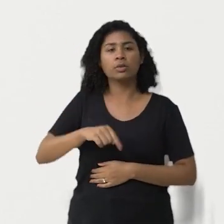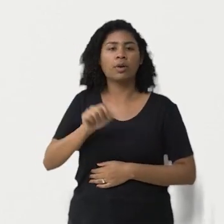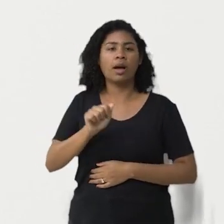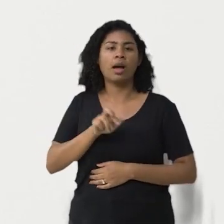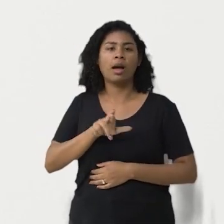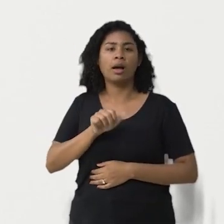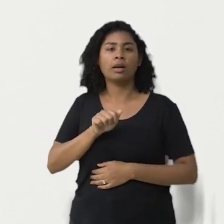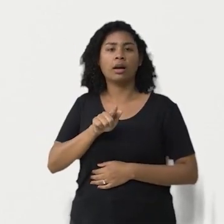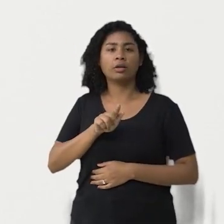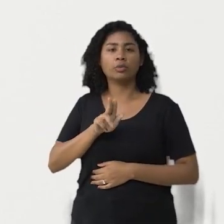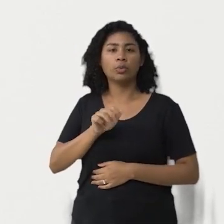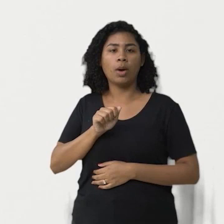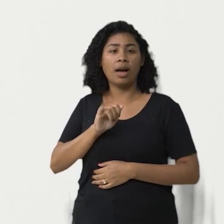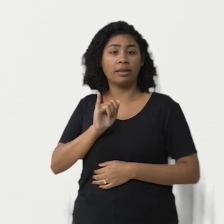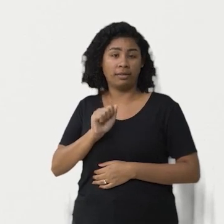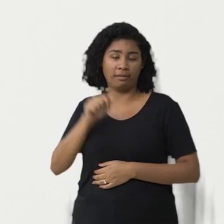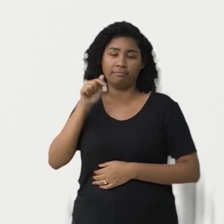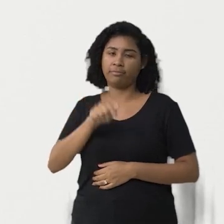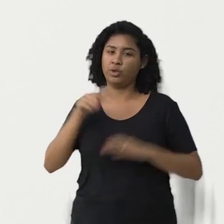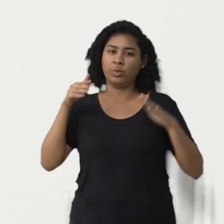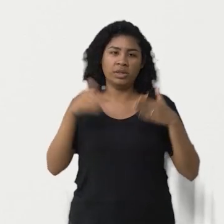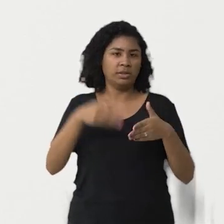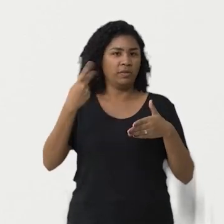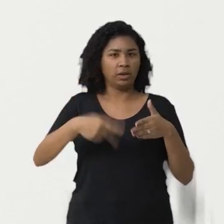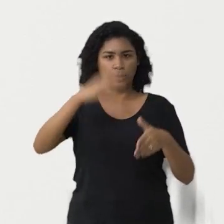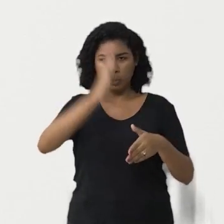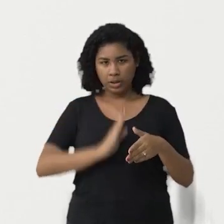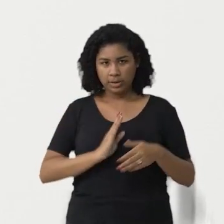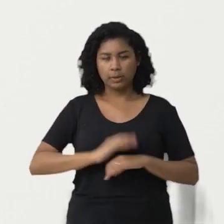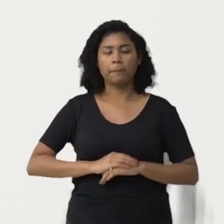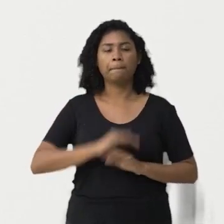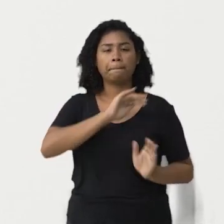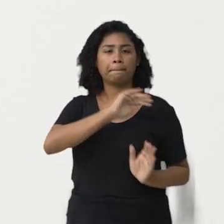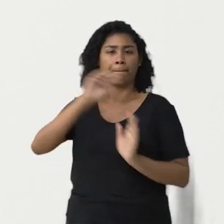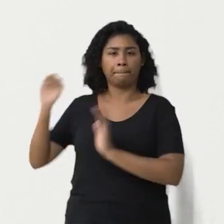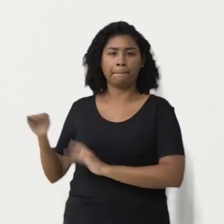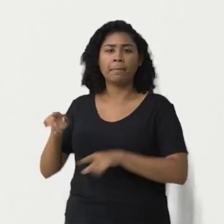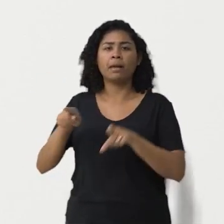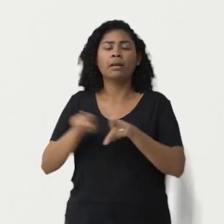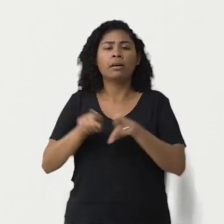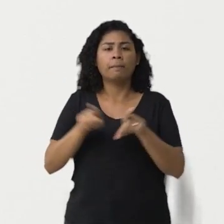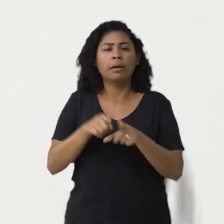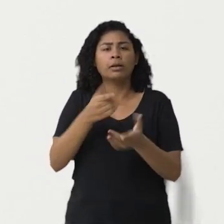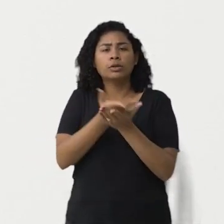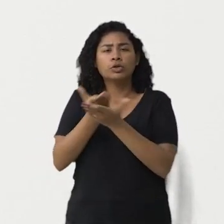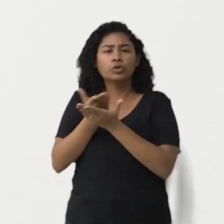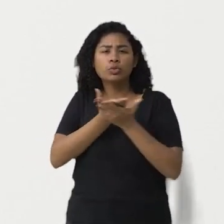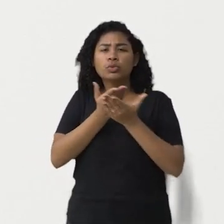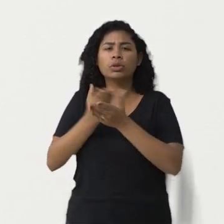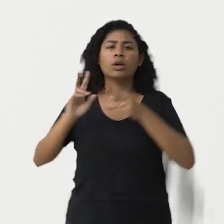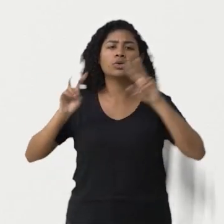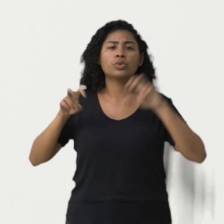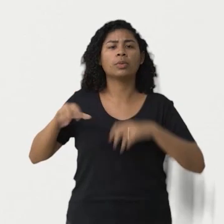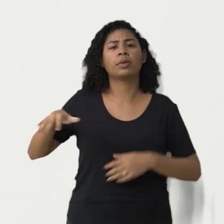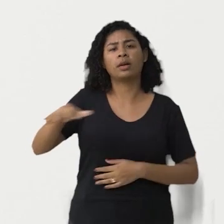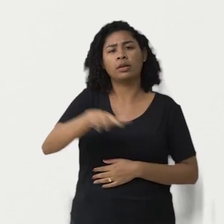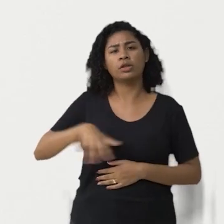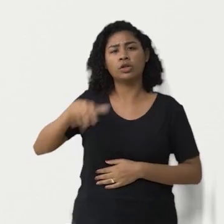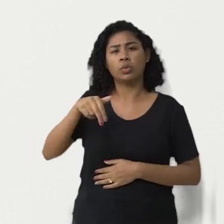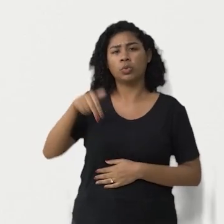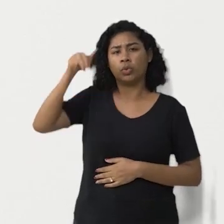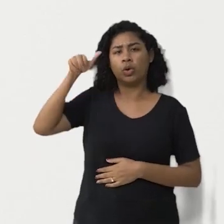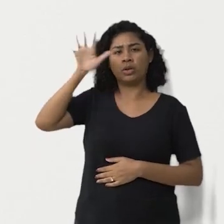Araguaia, mas também estudamos e verificamos sobre as regiões hidrográficas aí do Atlântico